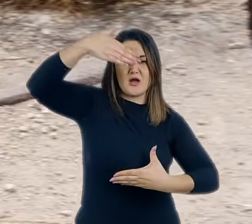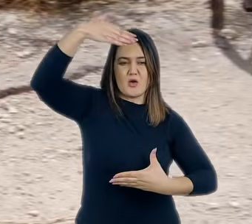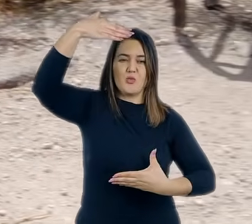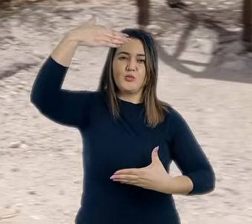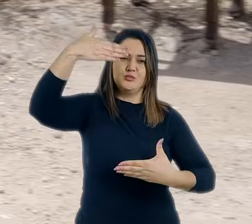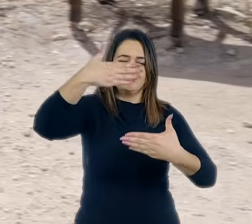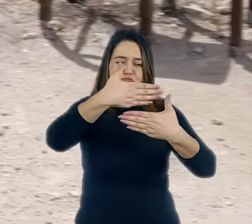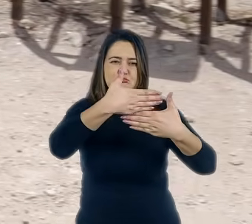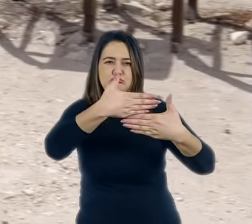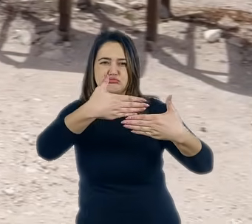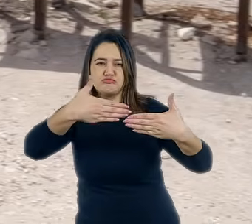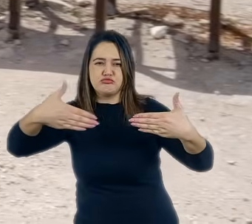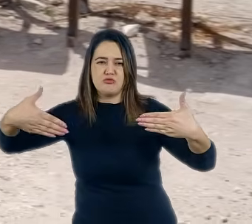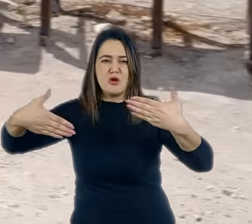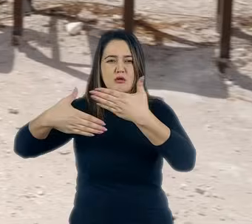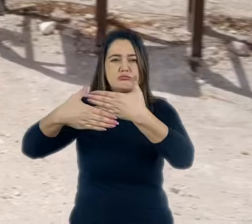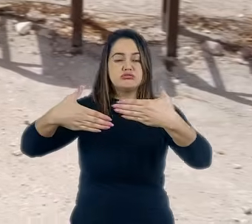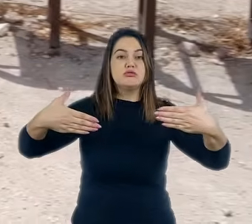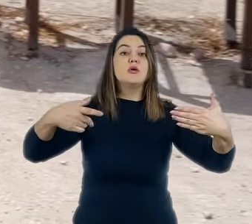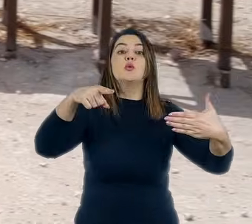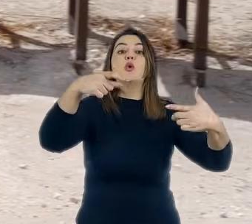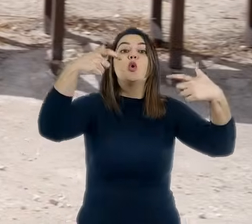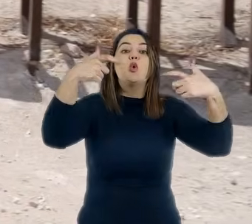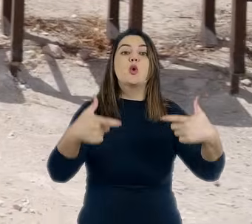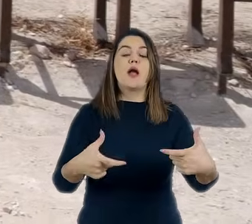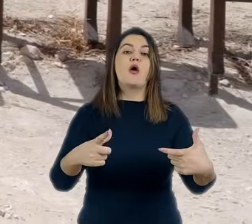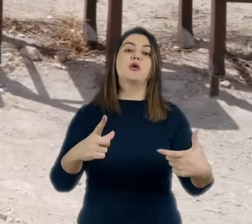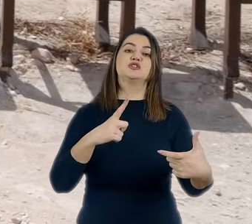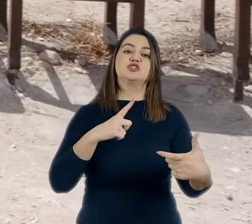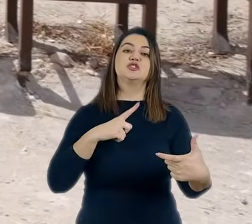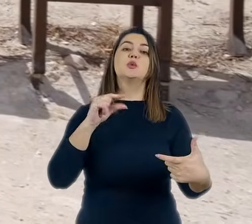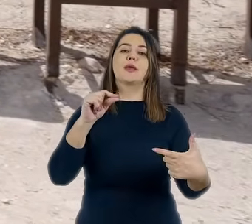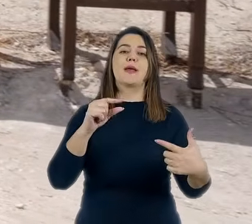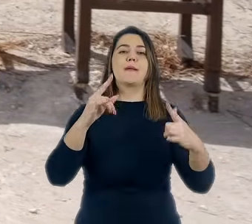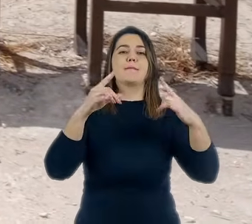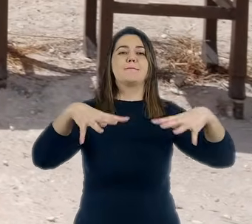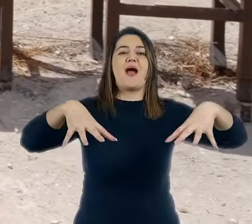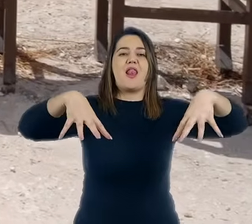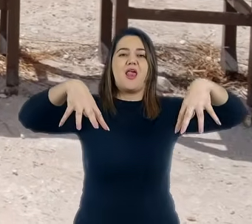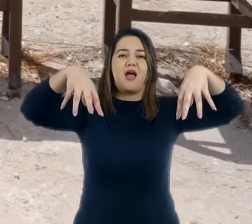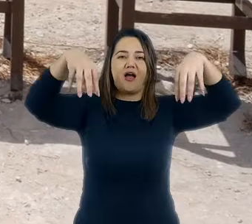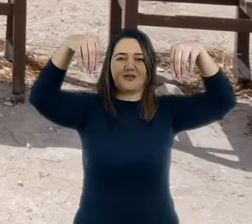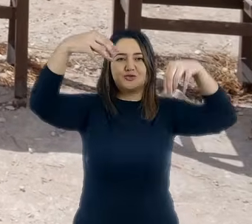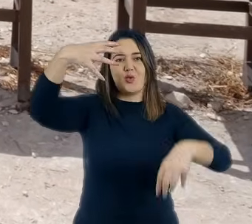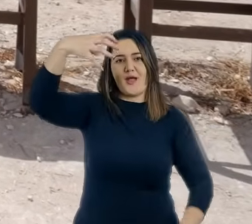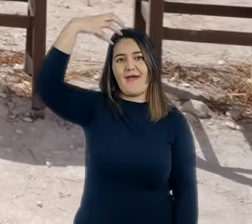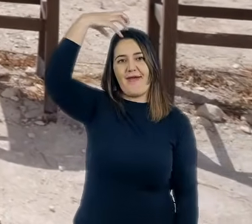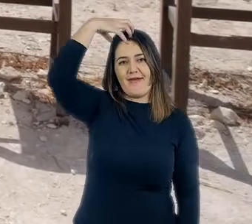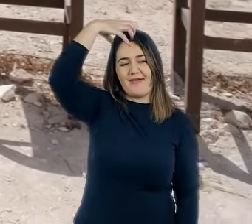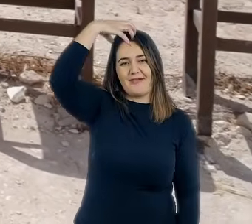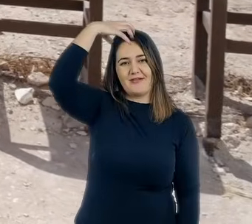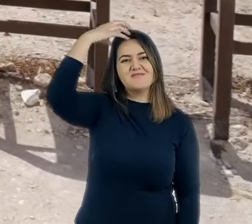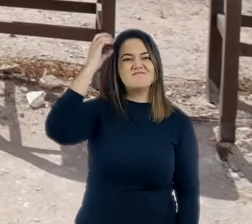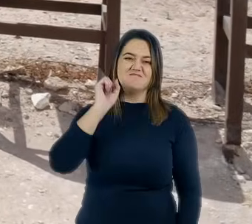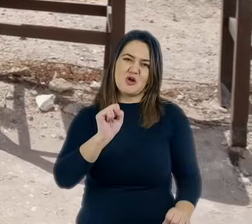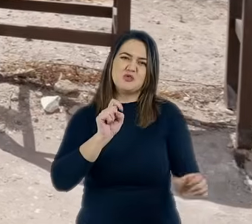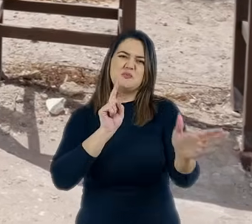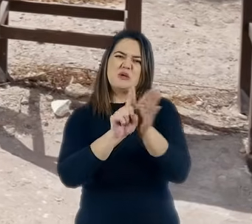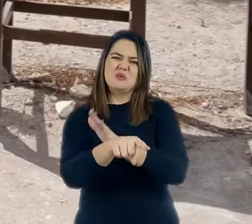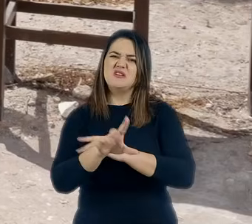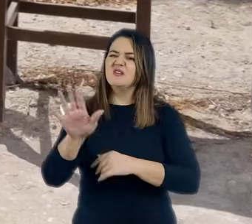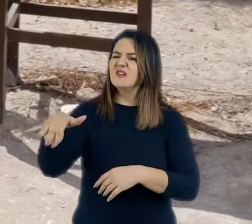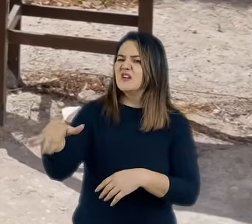é uma plataforma de pedras. Aqui era justamente o local onde ficava o palácio do rei. E você pode perguntar, mas espera